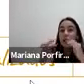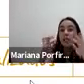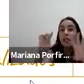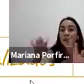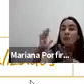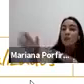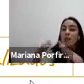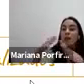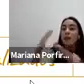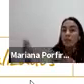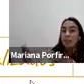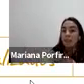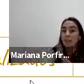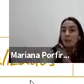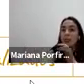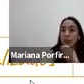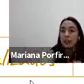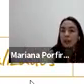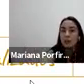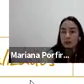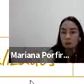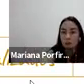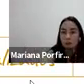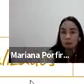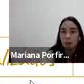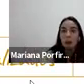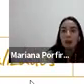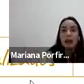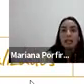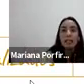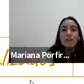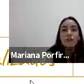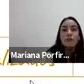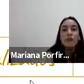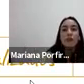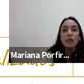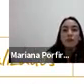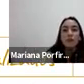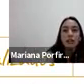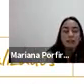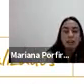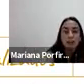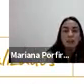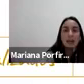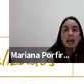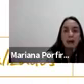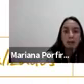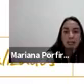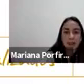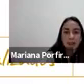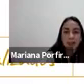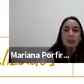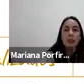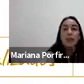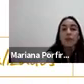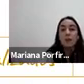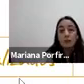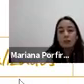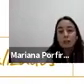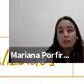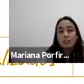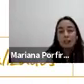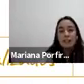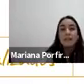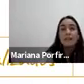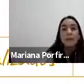movimentos de língua, inclusive na mastigação e deglutição. Além disso, os movimentos realizados na amamentação e nos